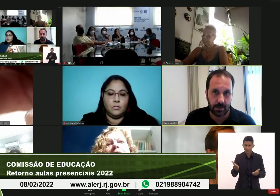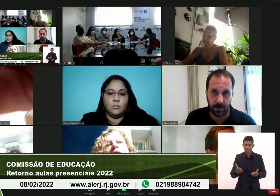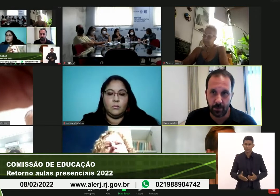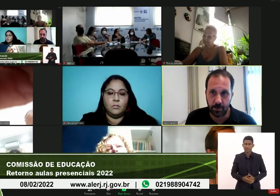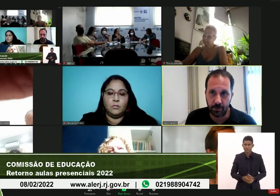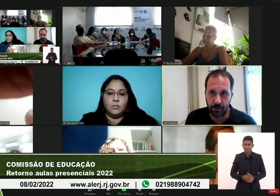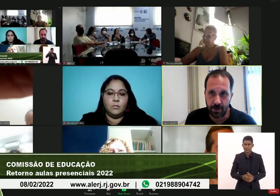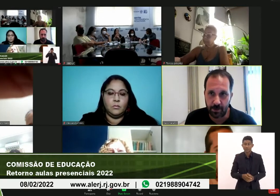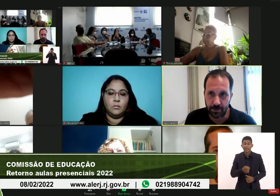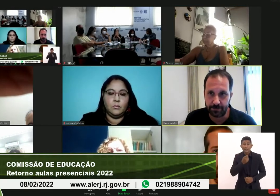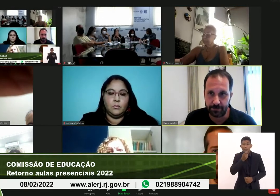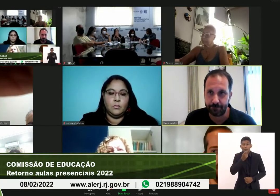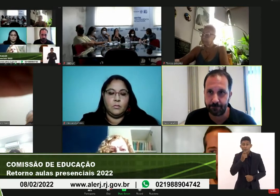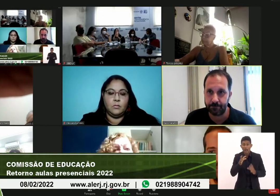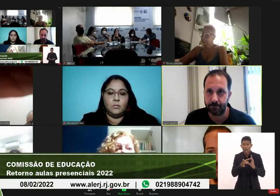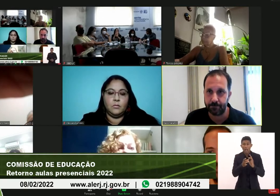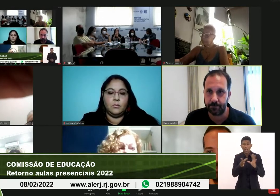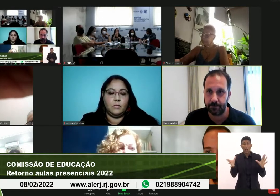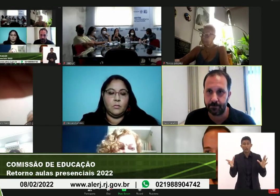Tem que abrir o microfone, Malvina.